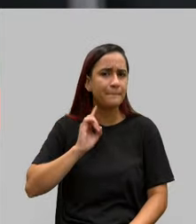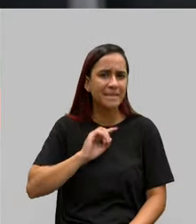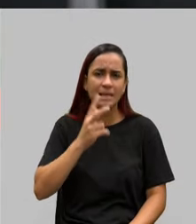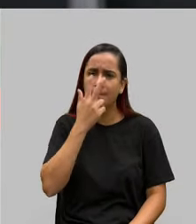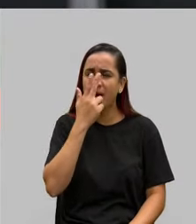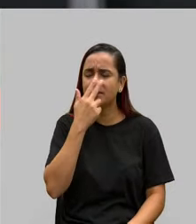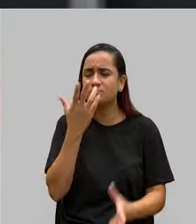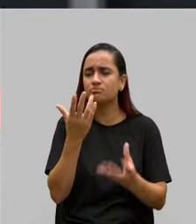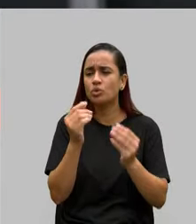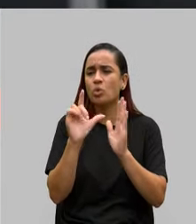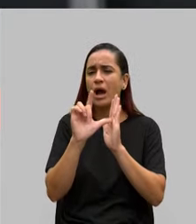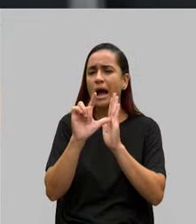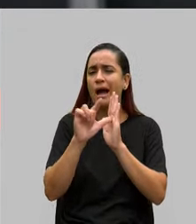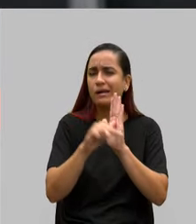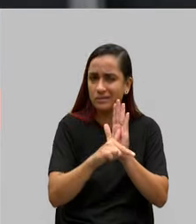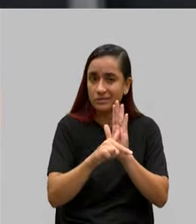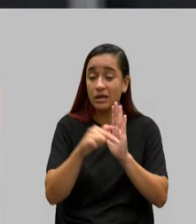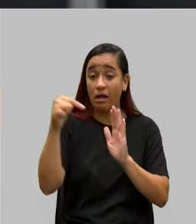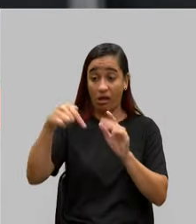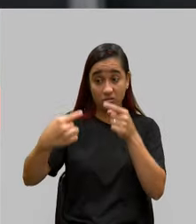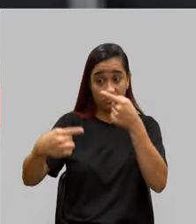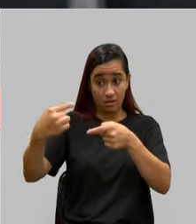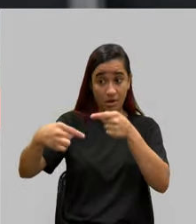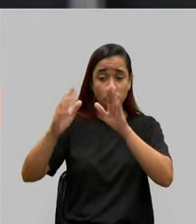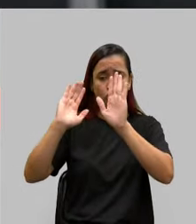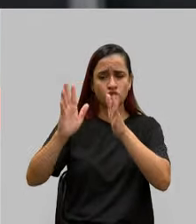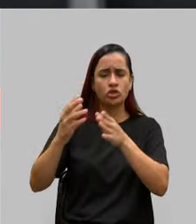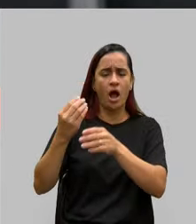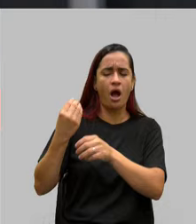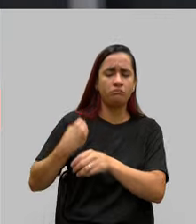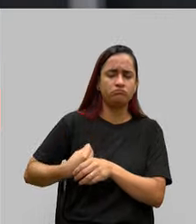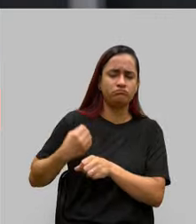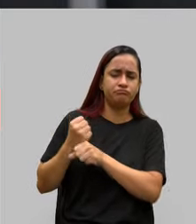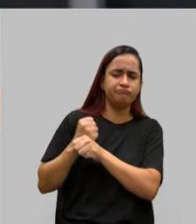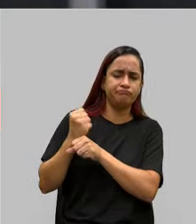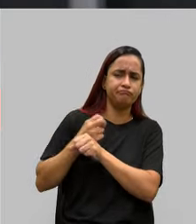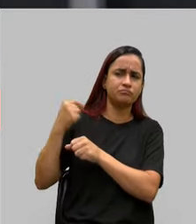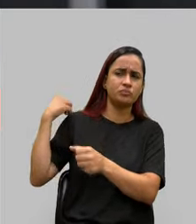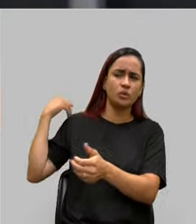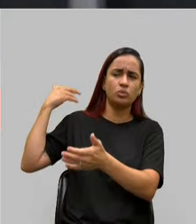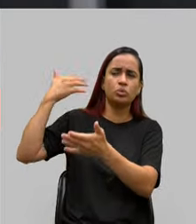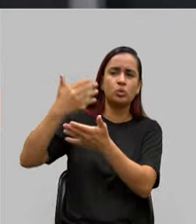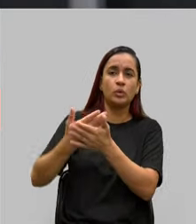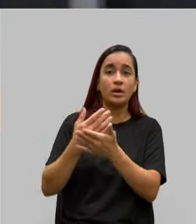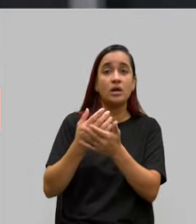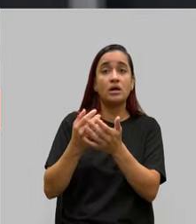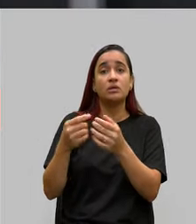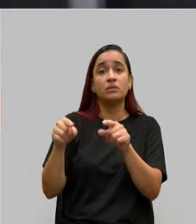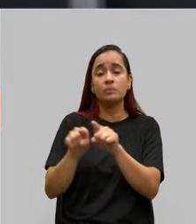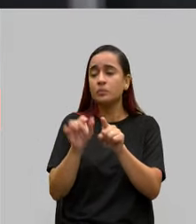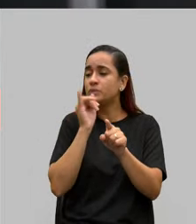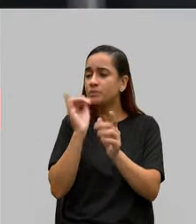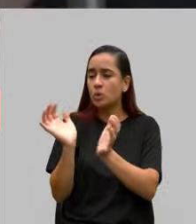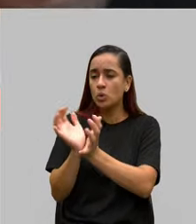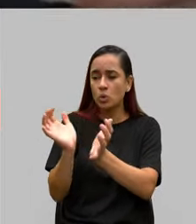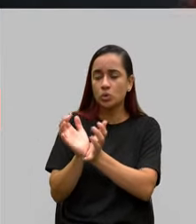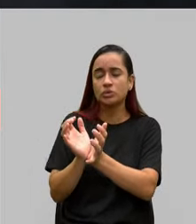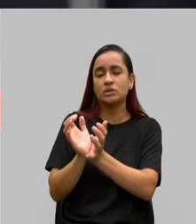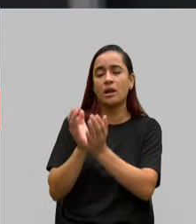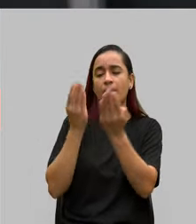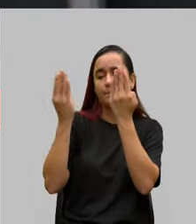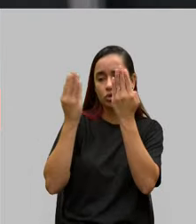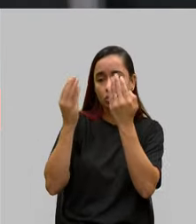né a gente já vem fazendo esse debate há bastante tempo eu represento o Conselho Regional de Psicologia Ah no Conselho Estadual de Saúde